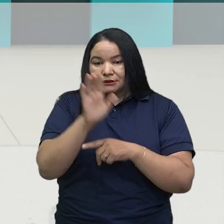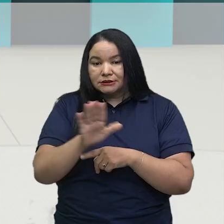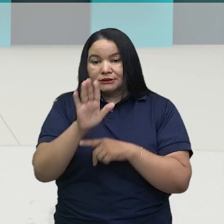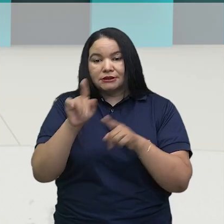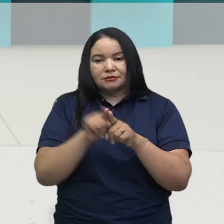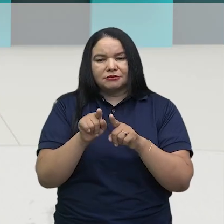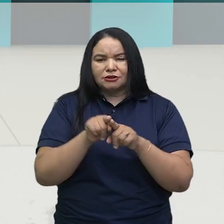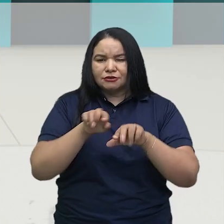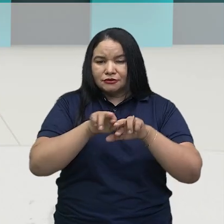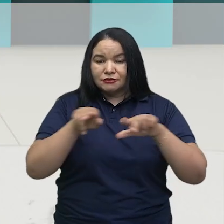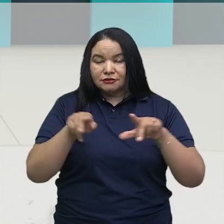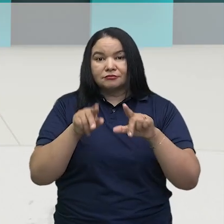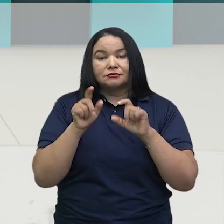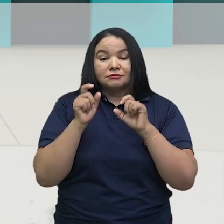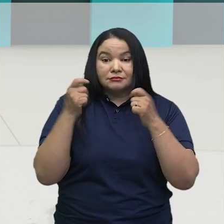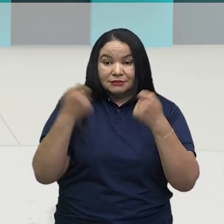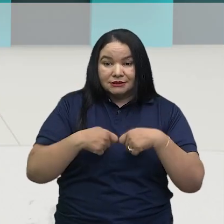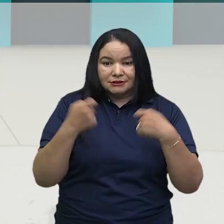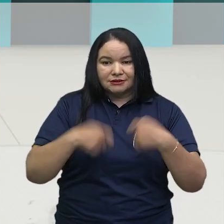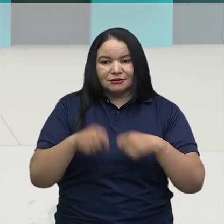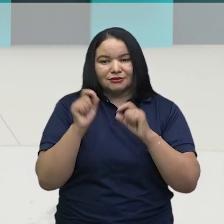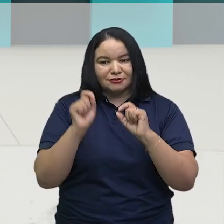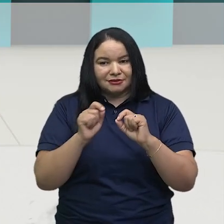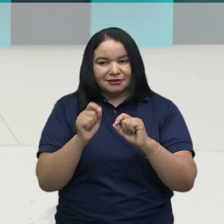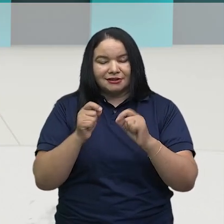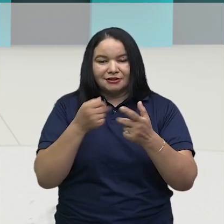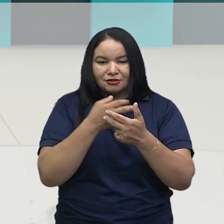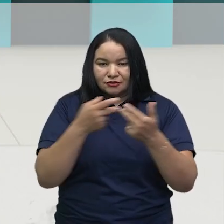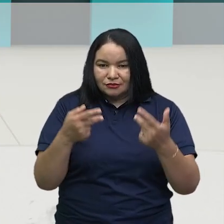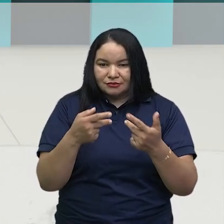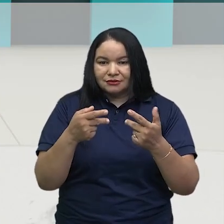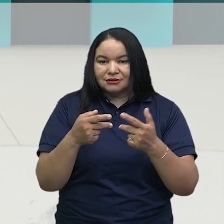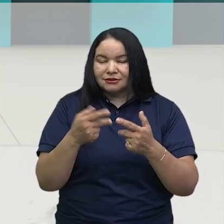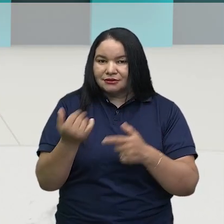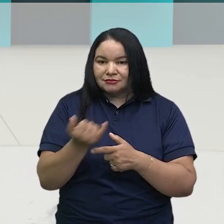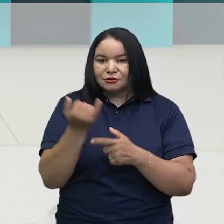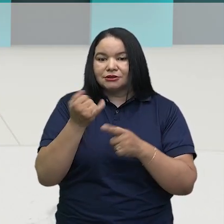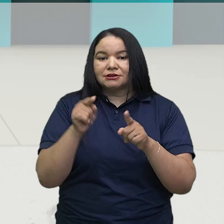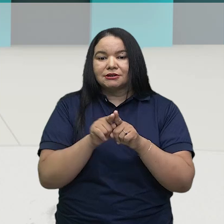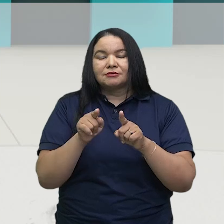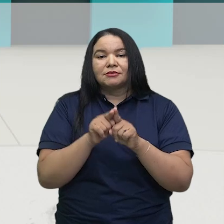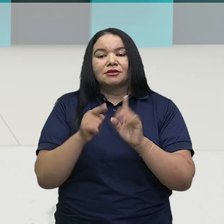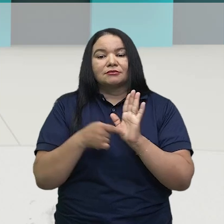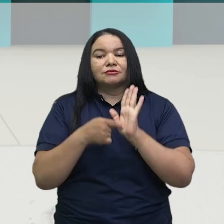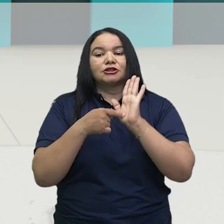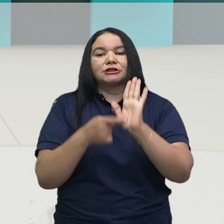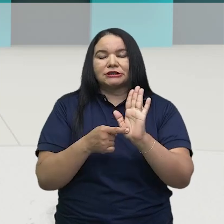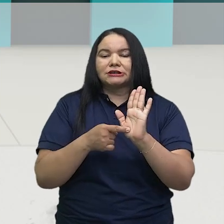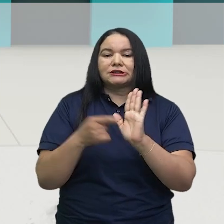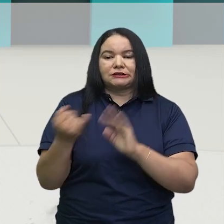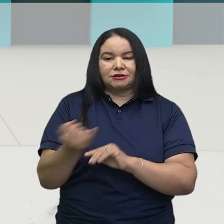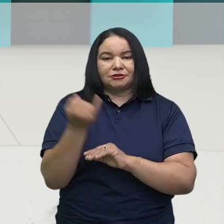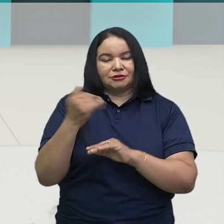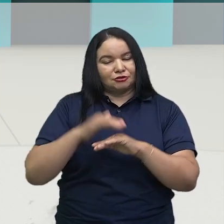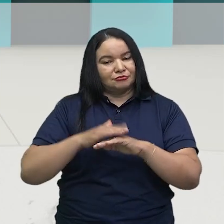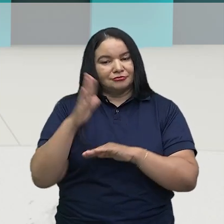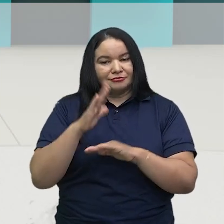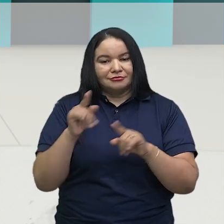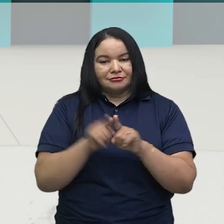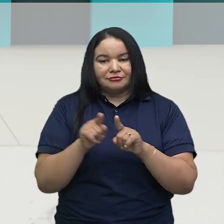estrangeira. Porém, precisa ser o quê? Algo que vai trazer realmente uma relevância,